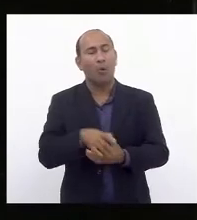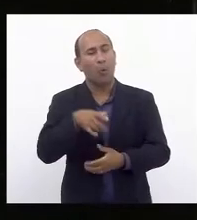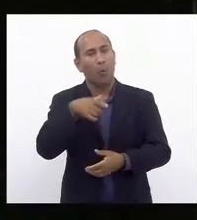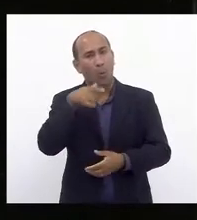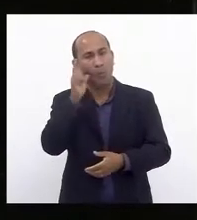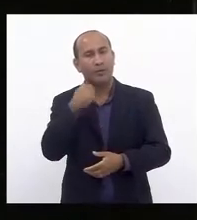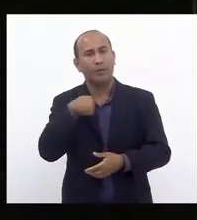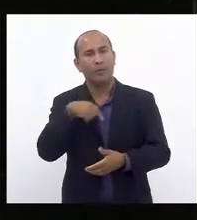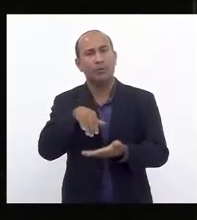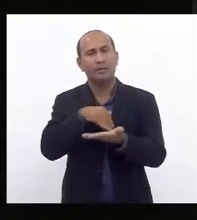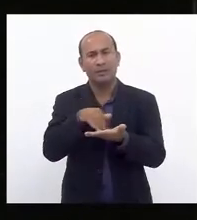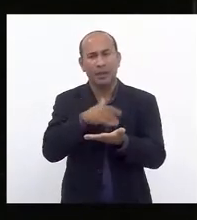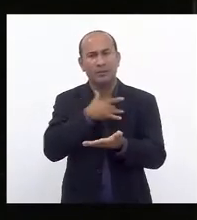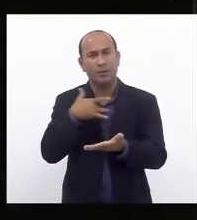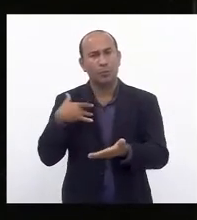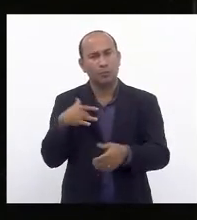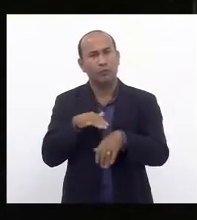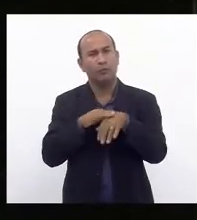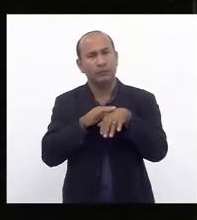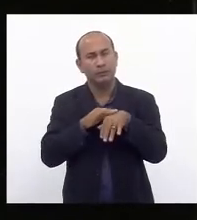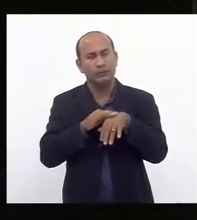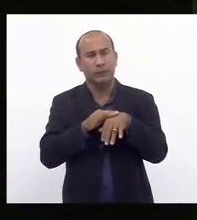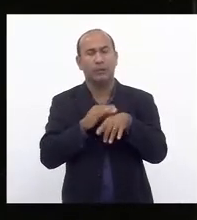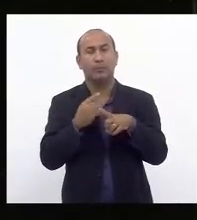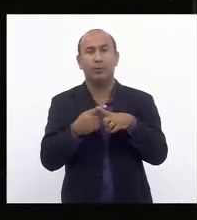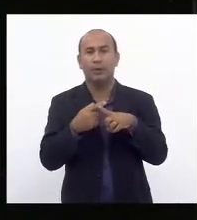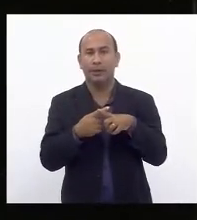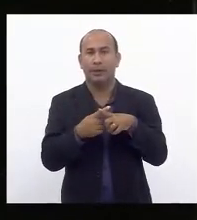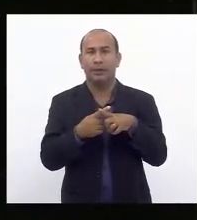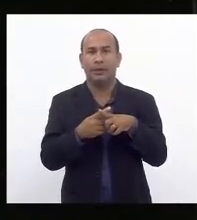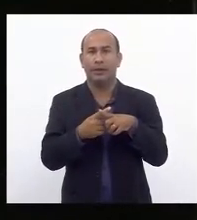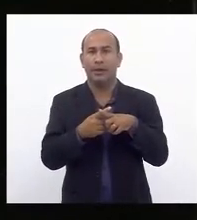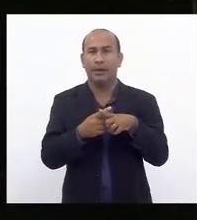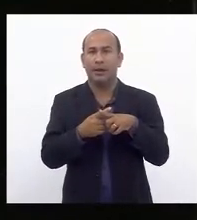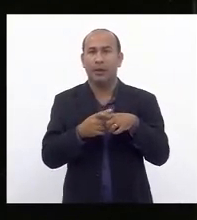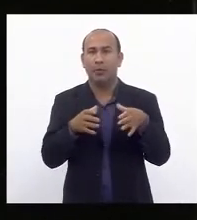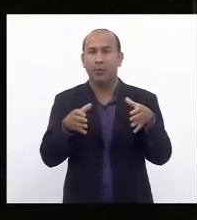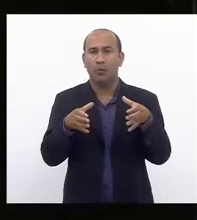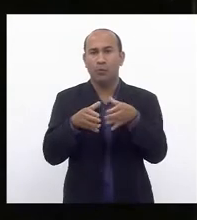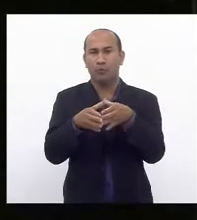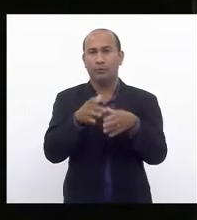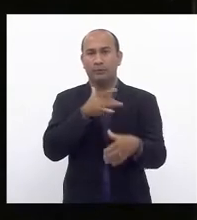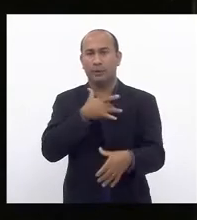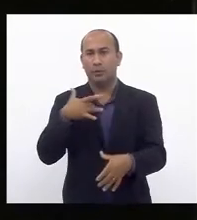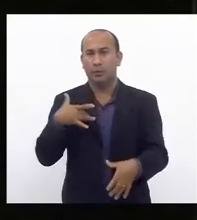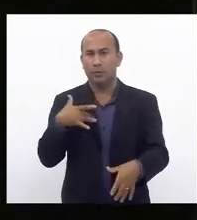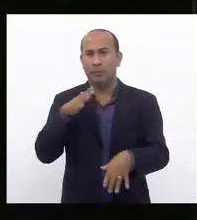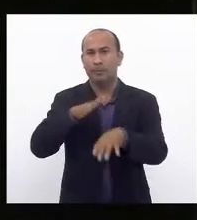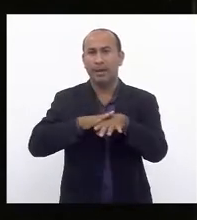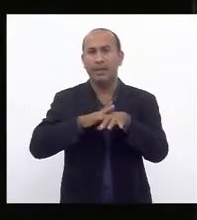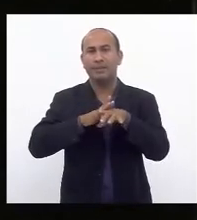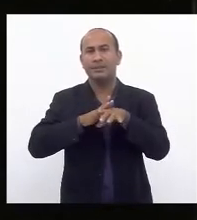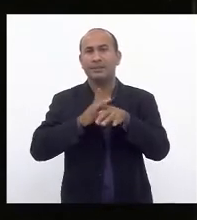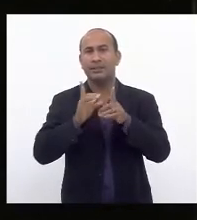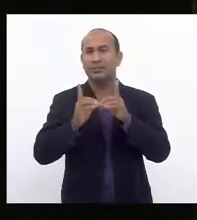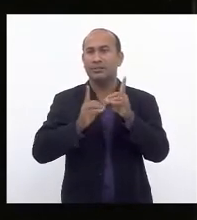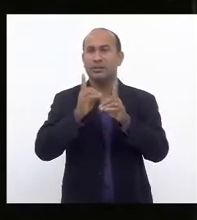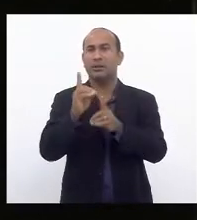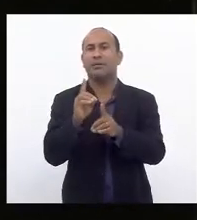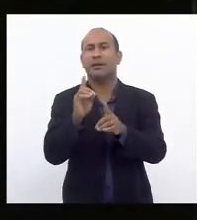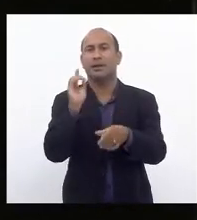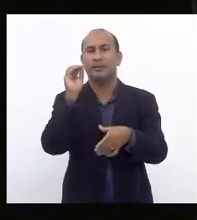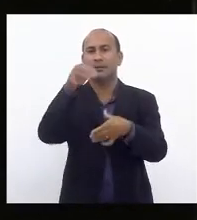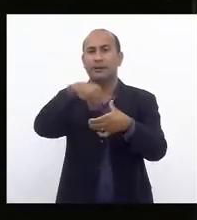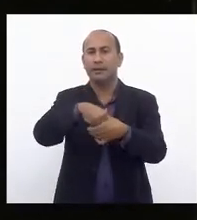com o secretário de saúde, porque a Fundação Saúde é mais uma atividade privada dentro